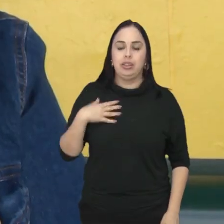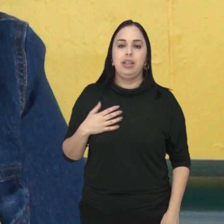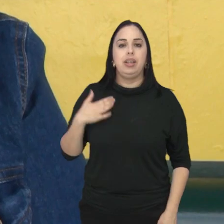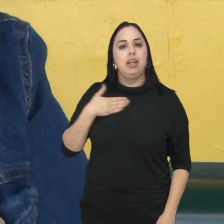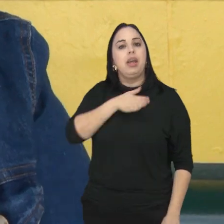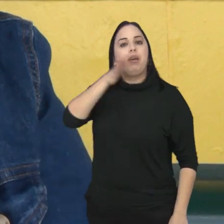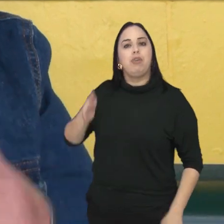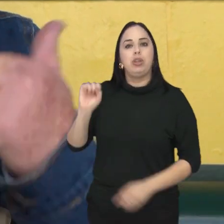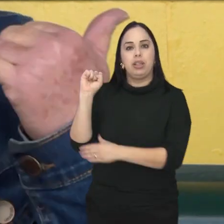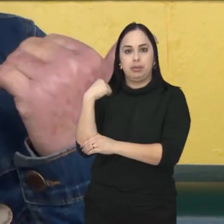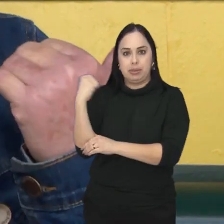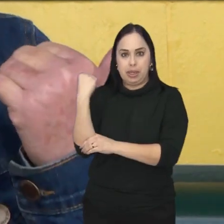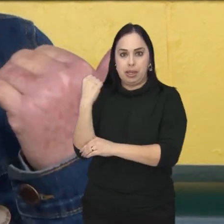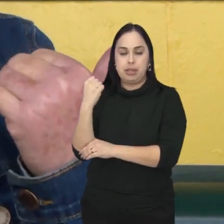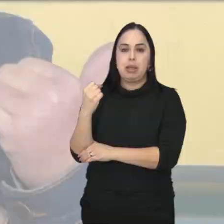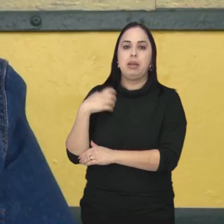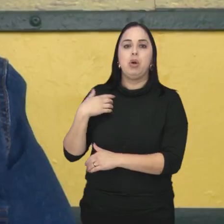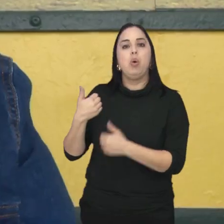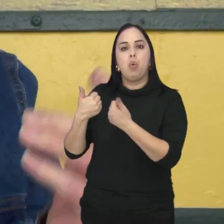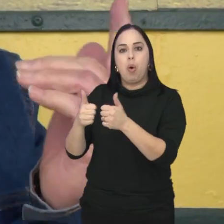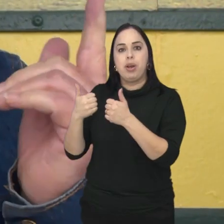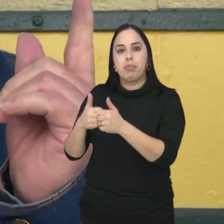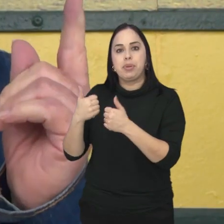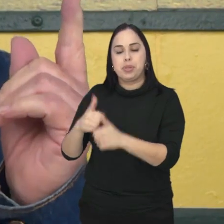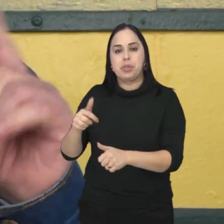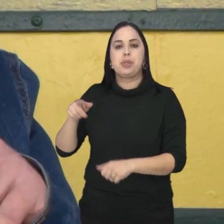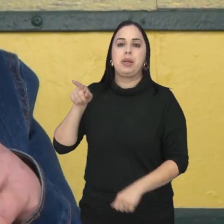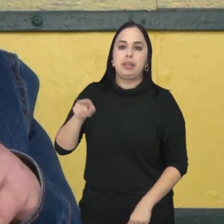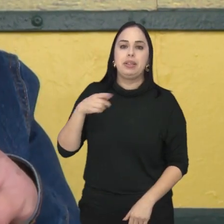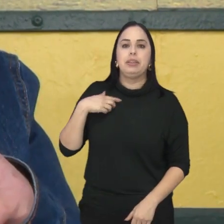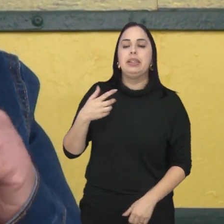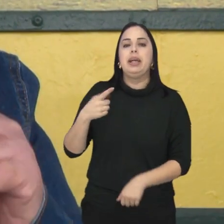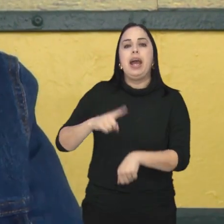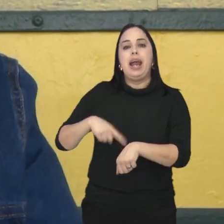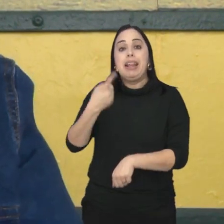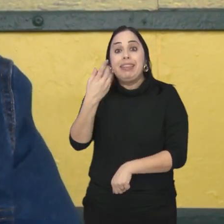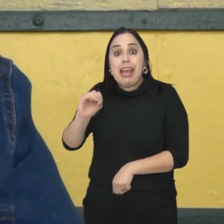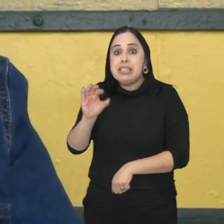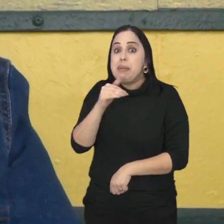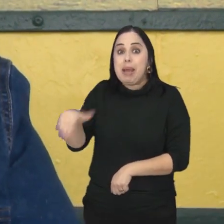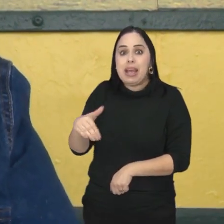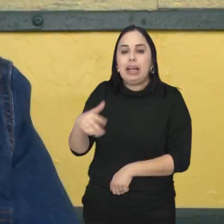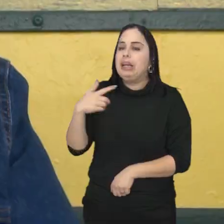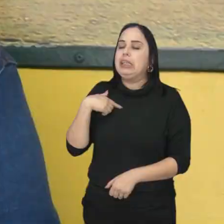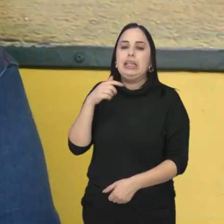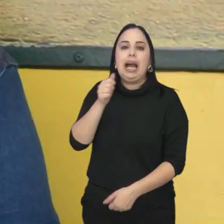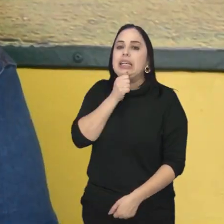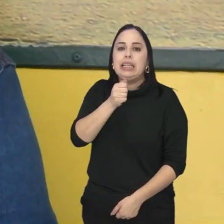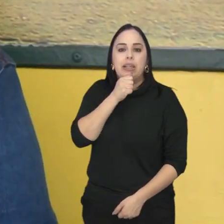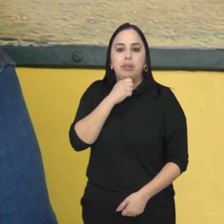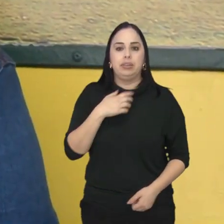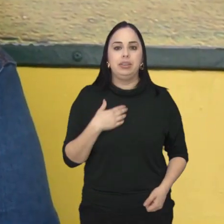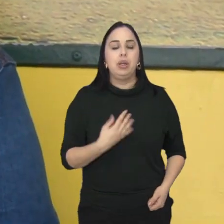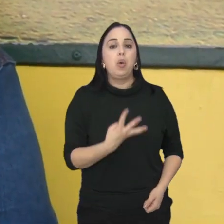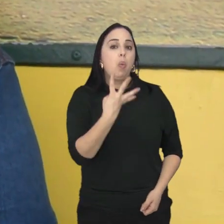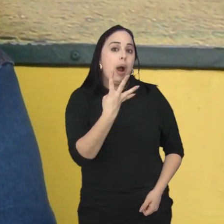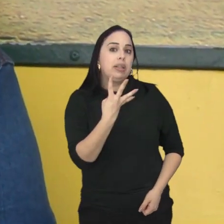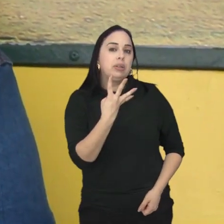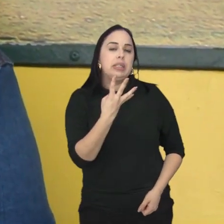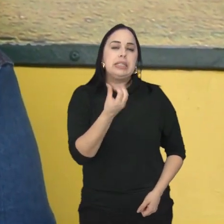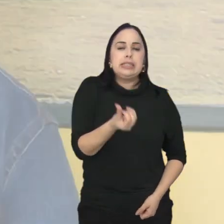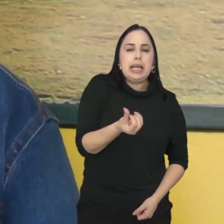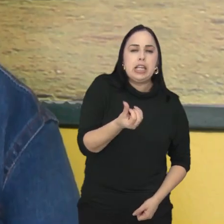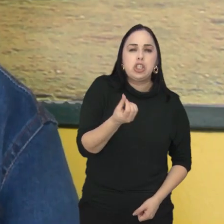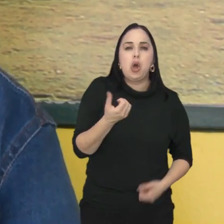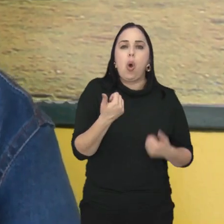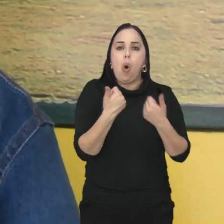faço fisioterapia e eu pego Oriente. Era para ter passado aqui 10h30, até agora nada. Estou esperando. Eu pego 4, 6 ônibus por